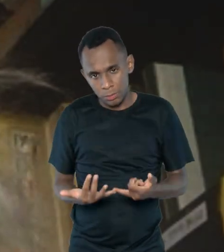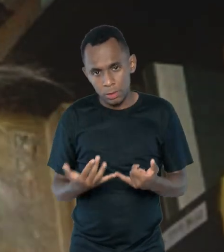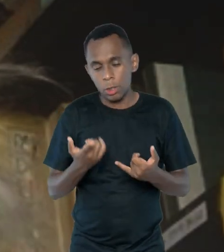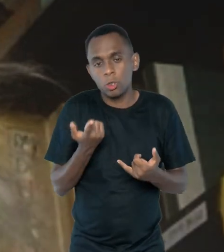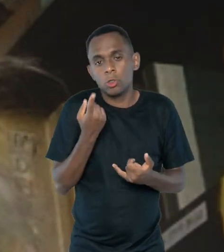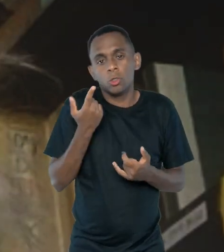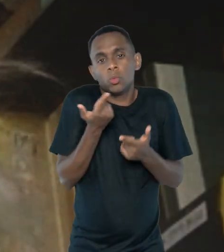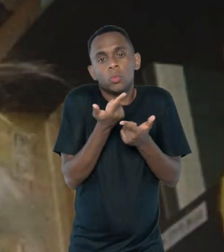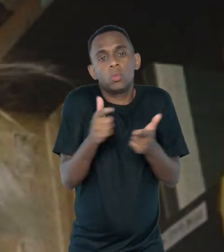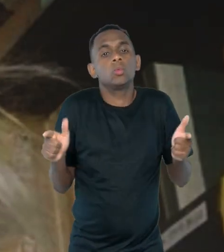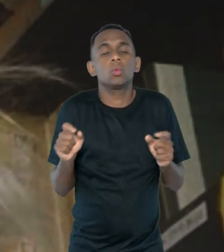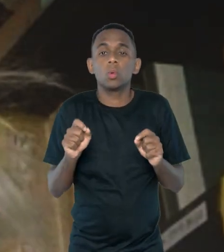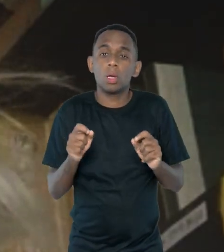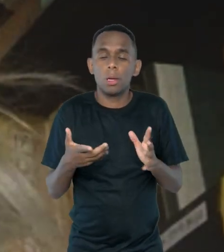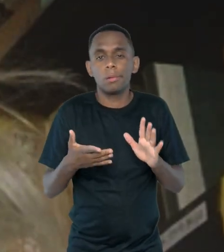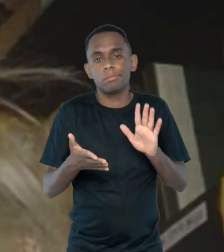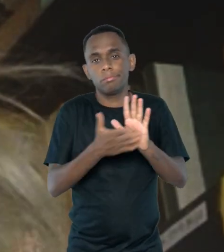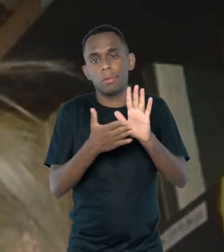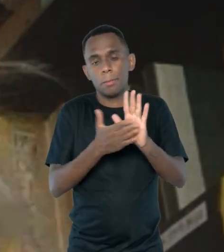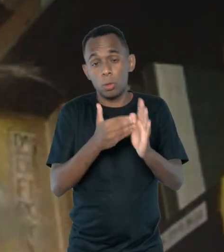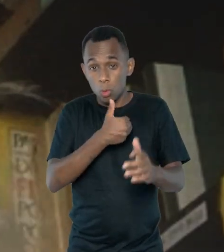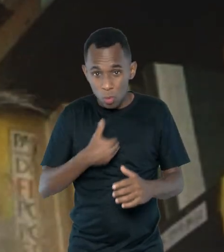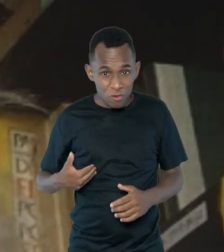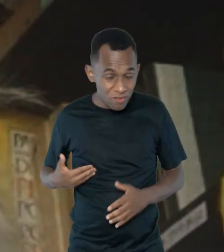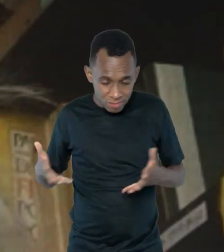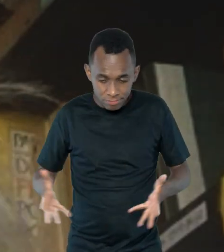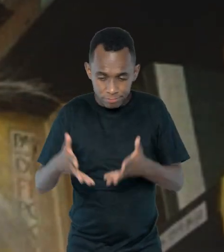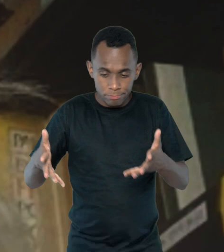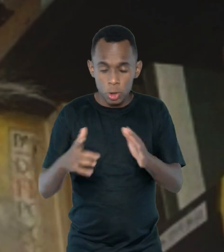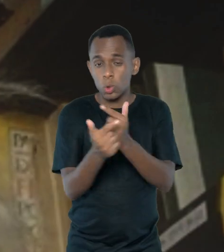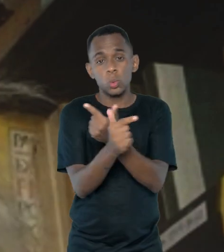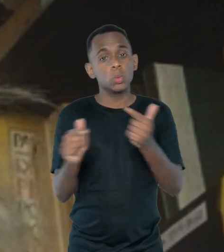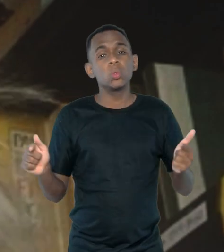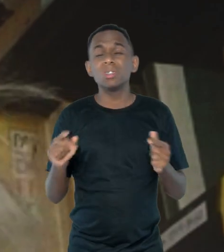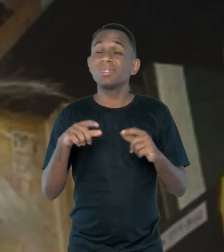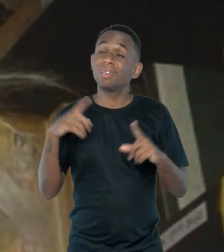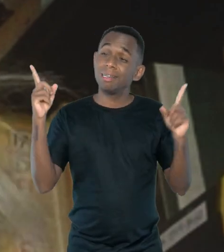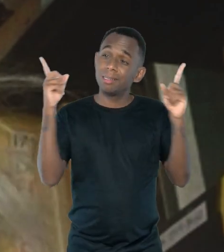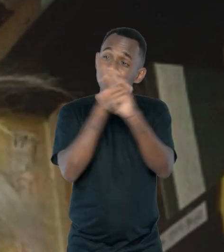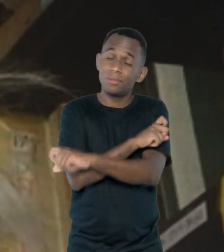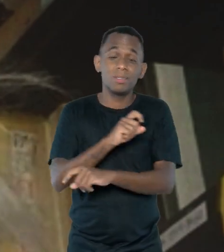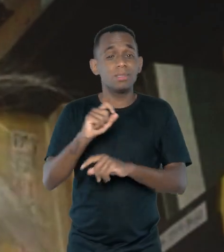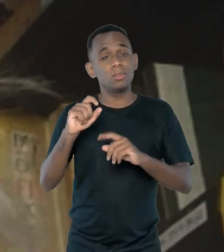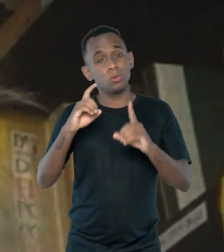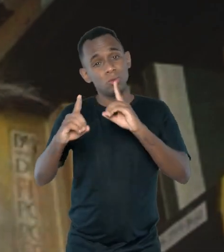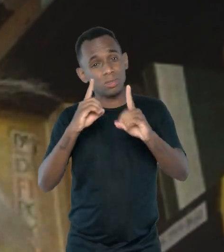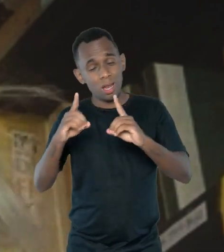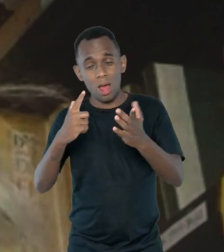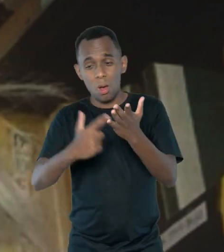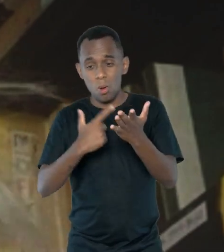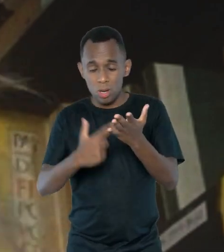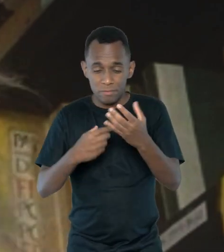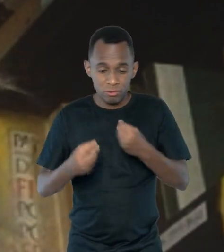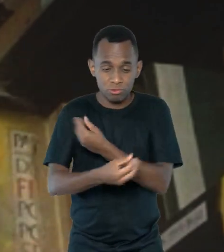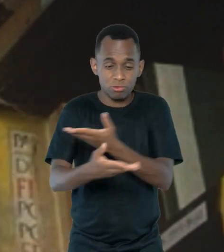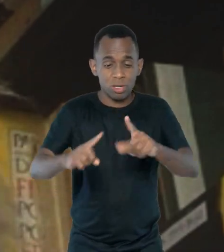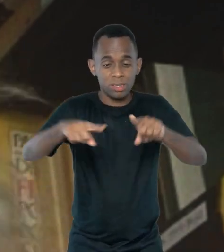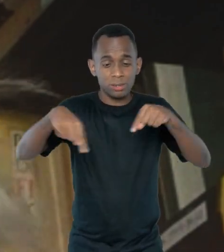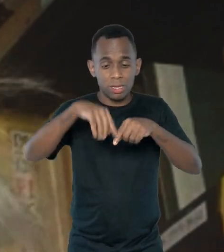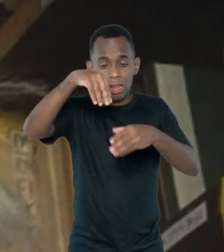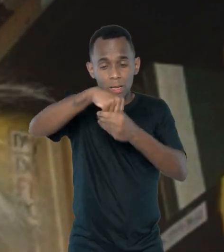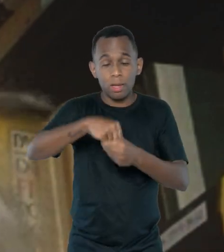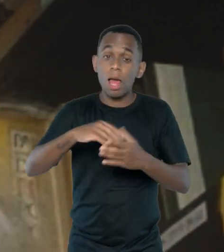não havia programa de governo. Então, era uma luta para o livro chegar na sala de aula. Então, alguns alunos, a família